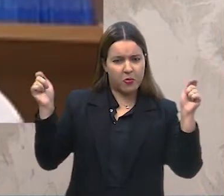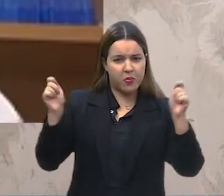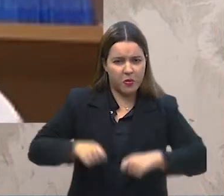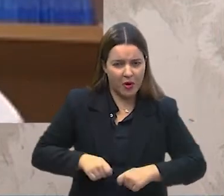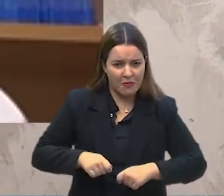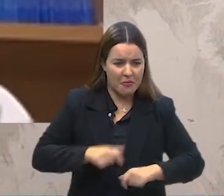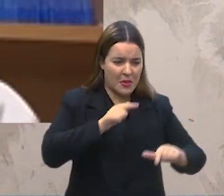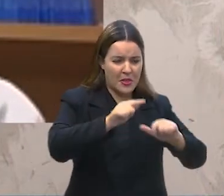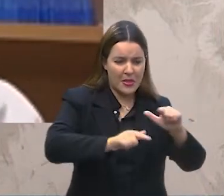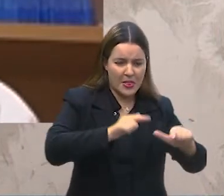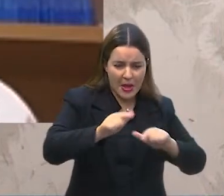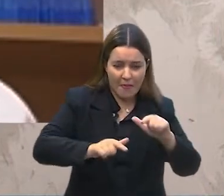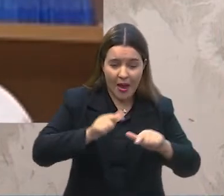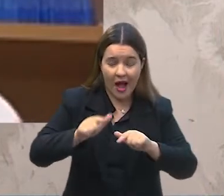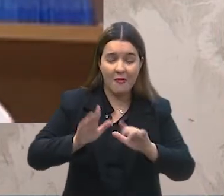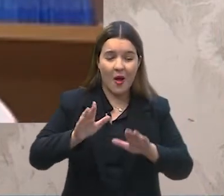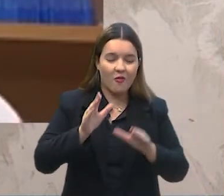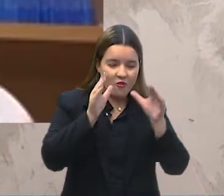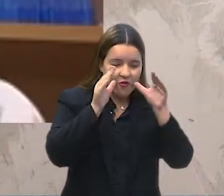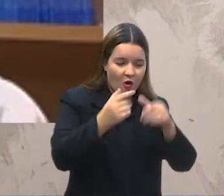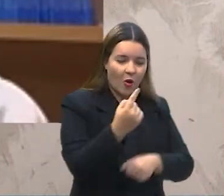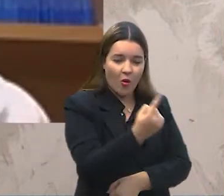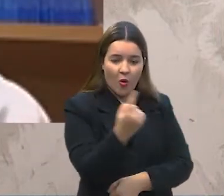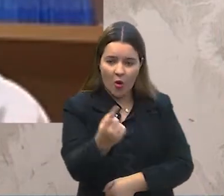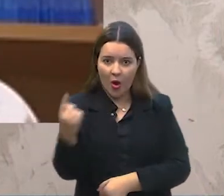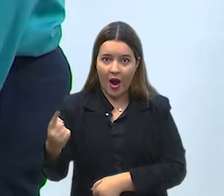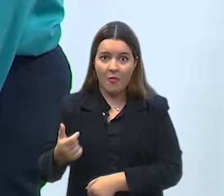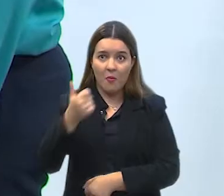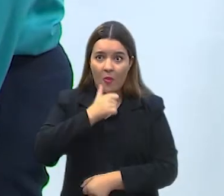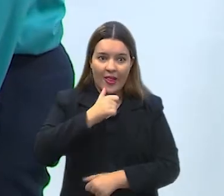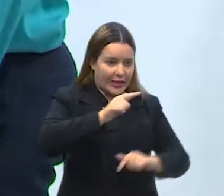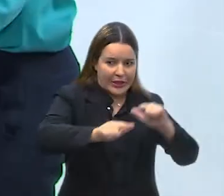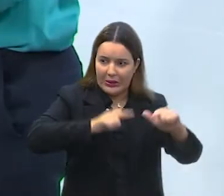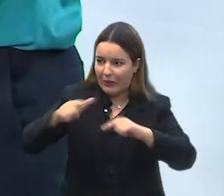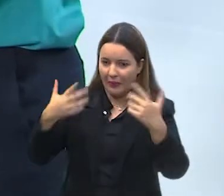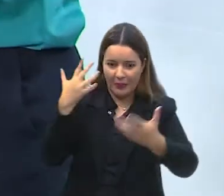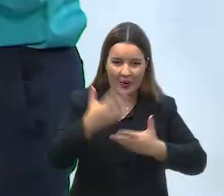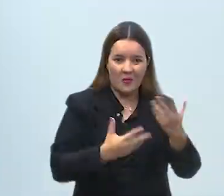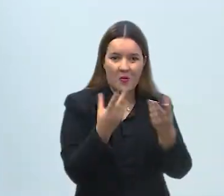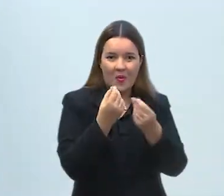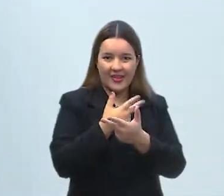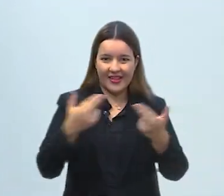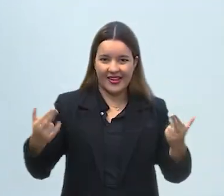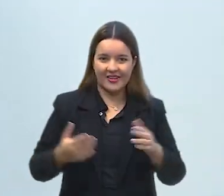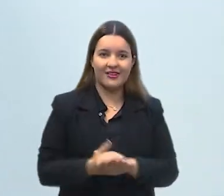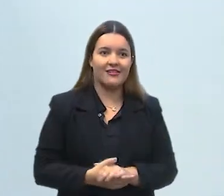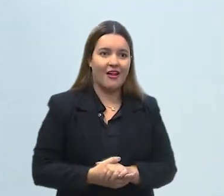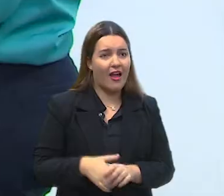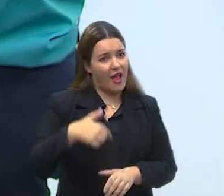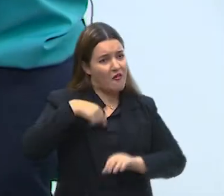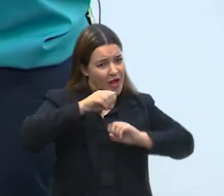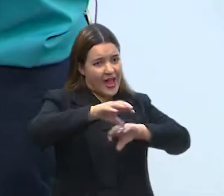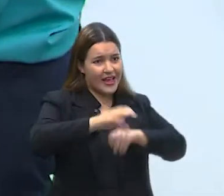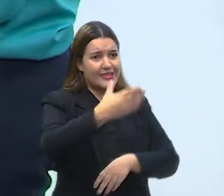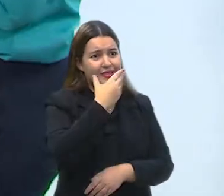executar tarefas uma de cada vez. A mulher é multitarefa, né? Eles Isso é precisam aprender com a gente, então.